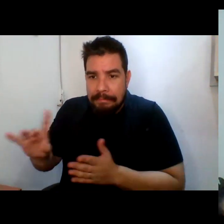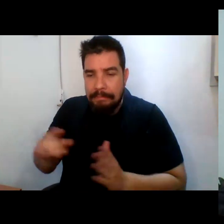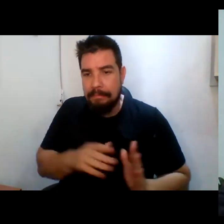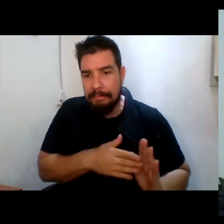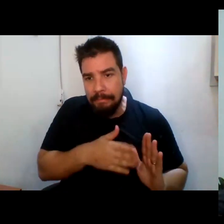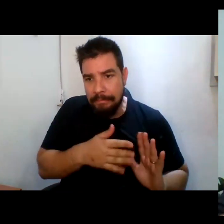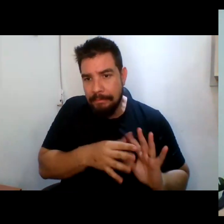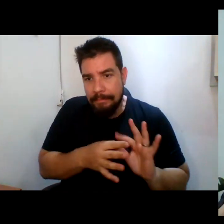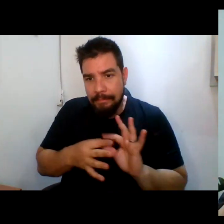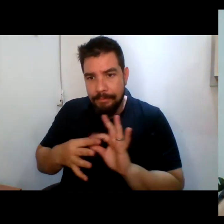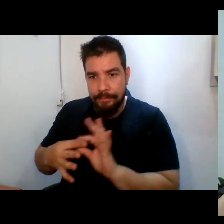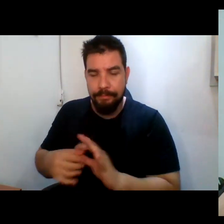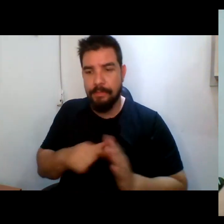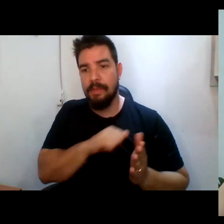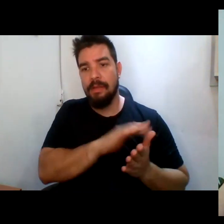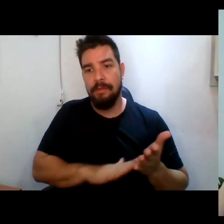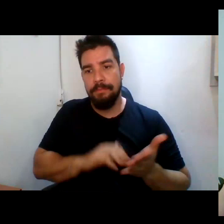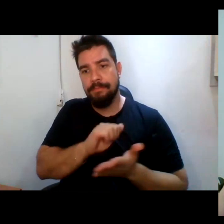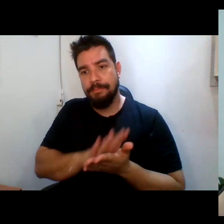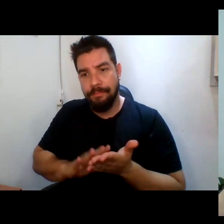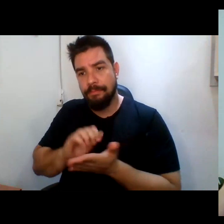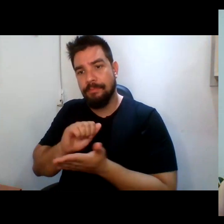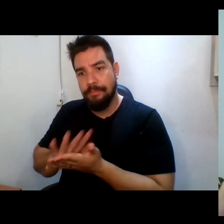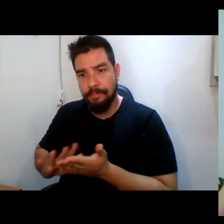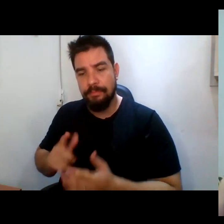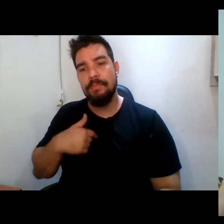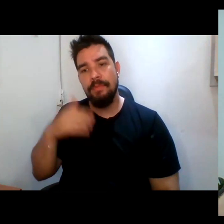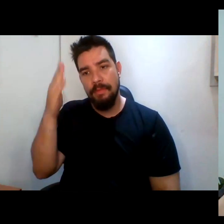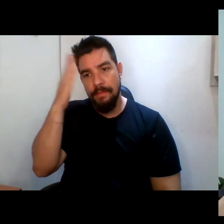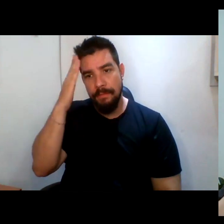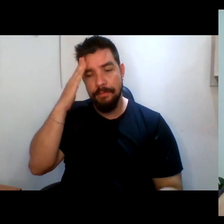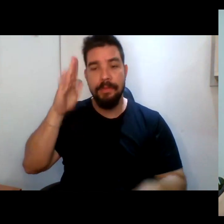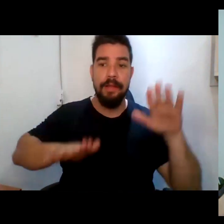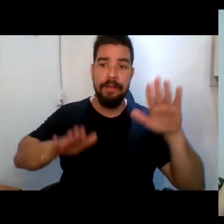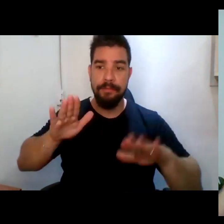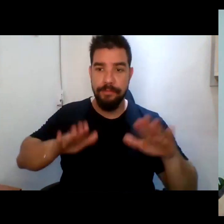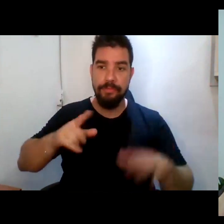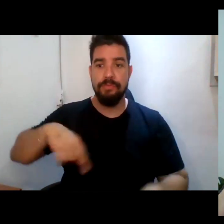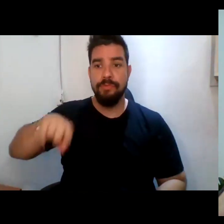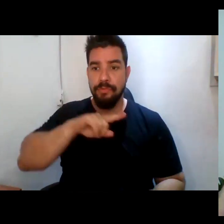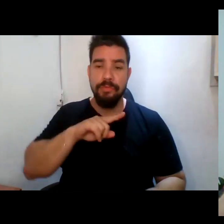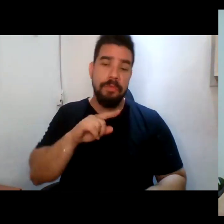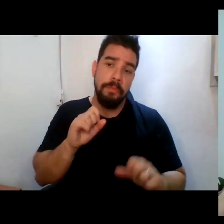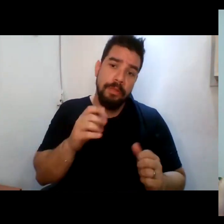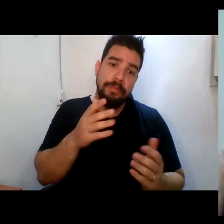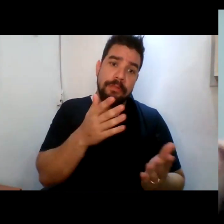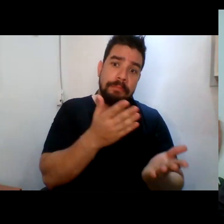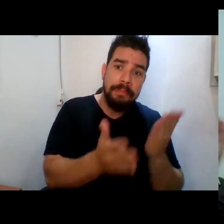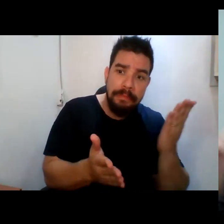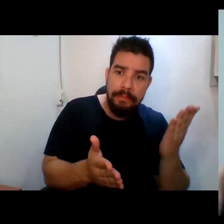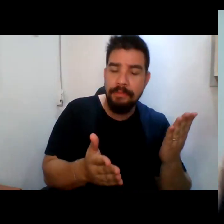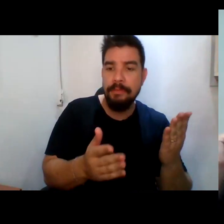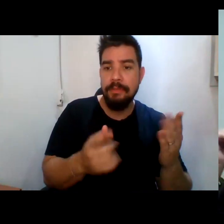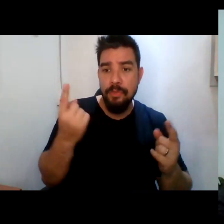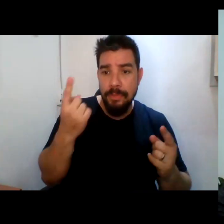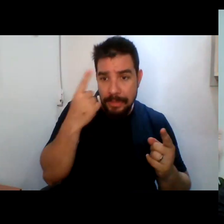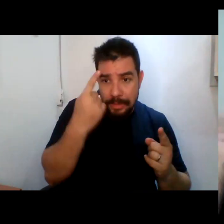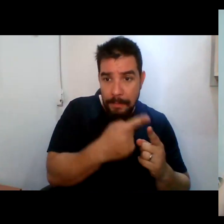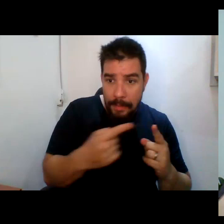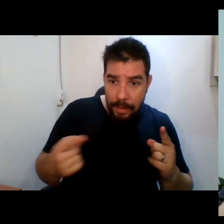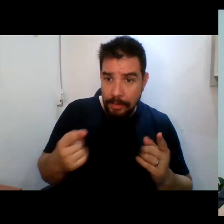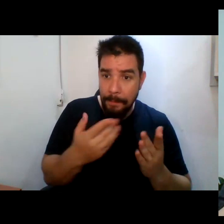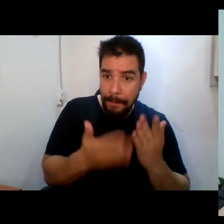depois outra. Então eu sei que às vezes vocês podem perder aí, porque se perde uma semana, atrasa a